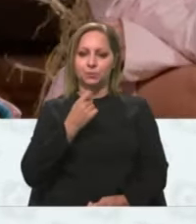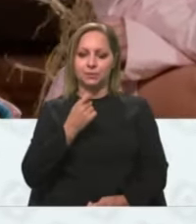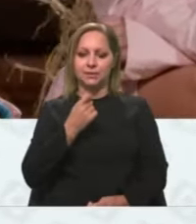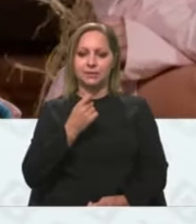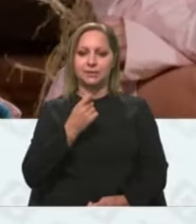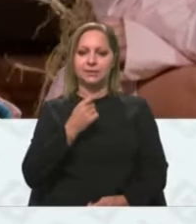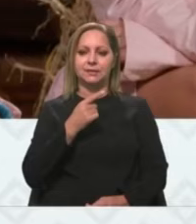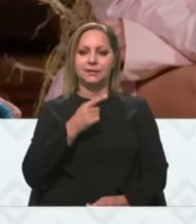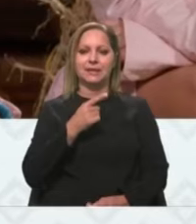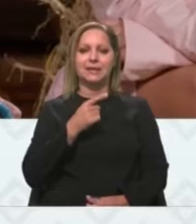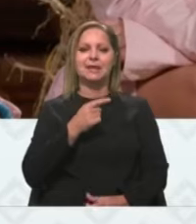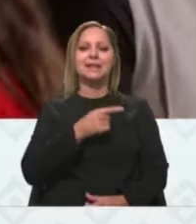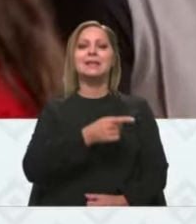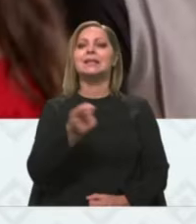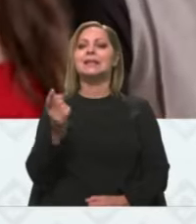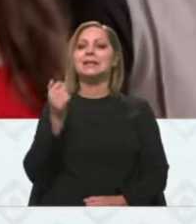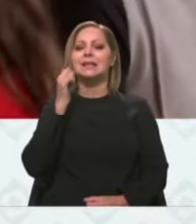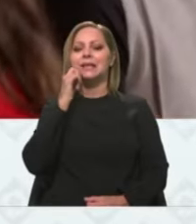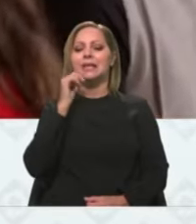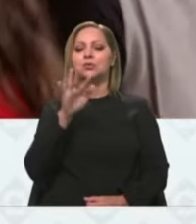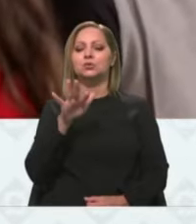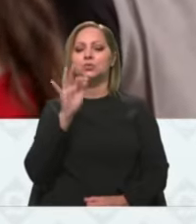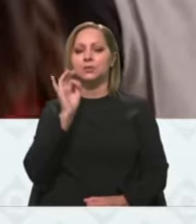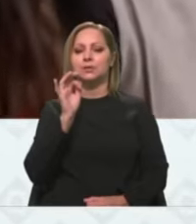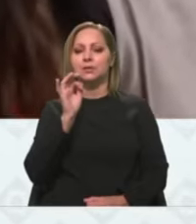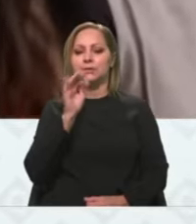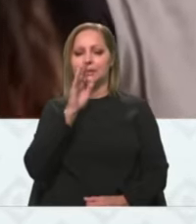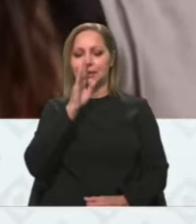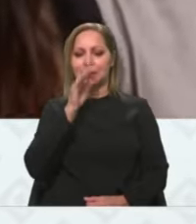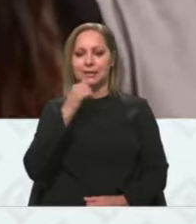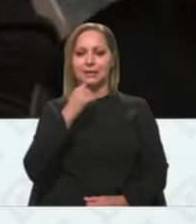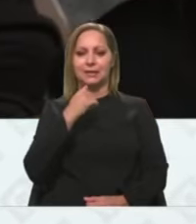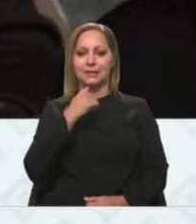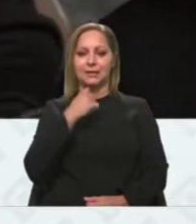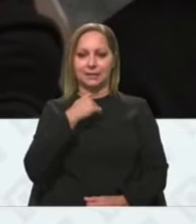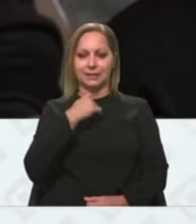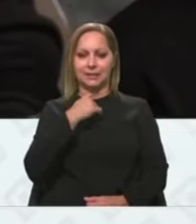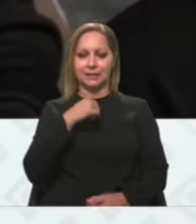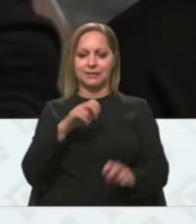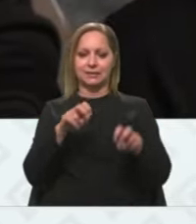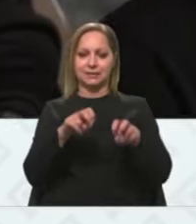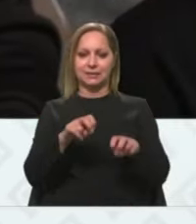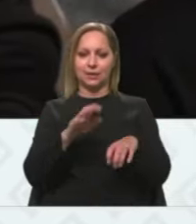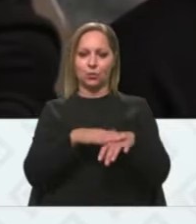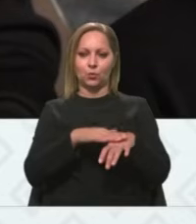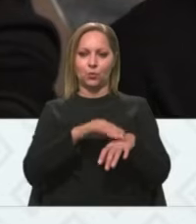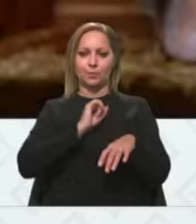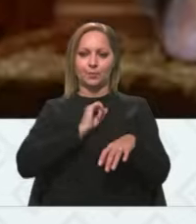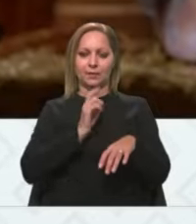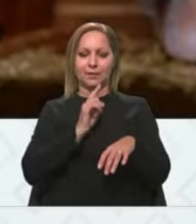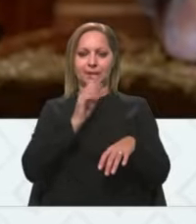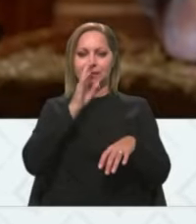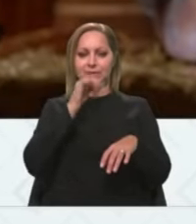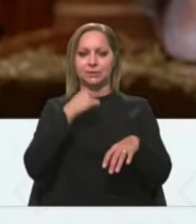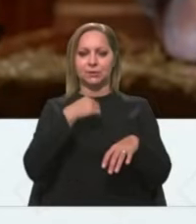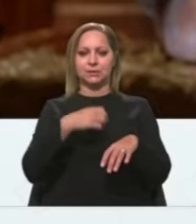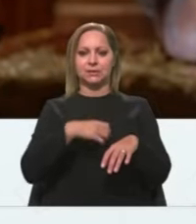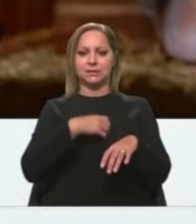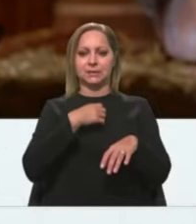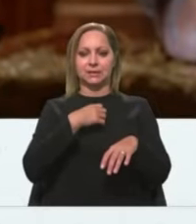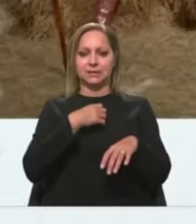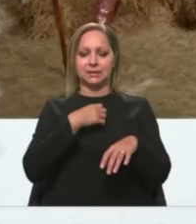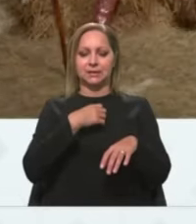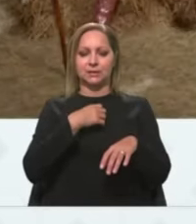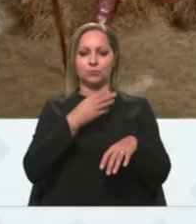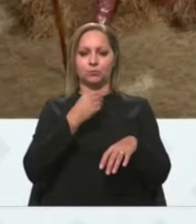a gente ia nomear para que uma pessoa que sentasse no banco não fosse por minha culpa. Se eu sentia que havia muita gente que ia nomear